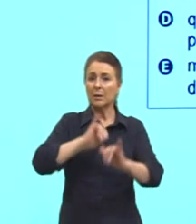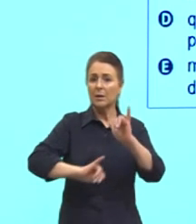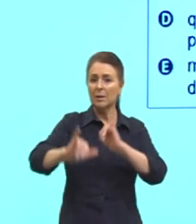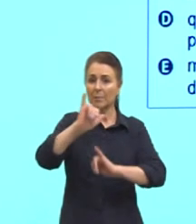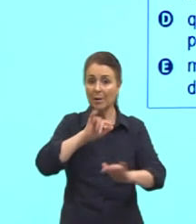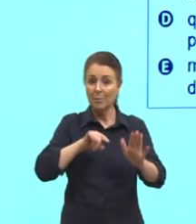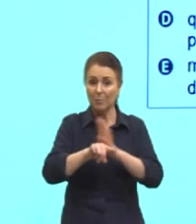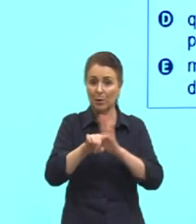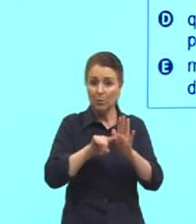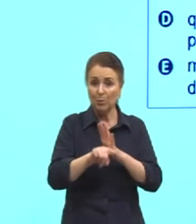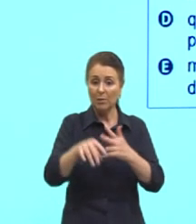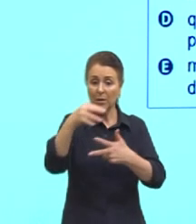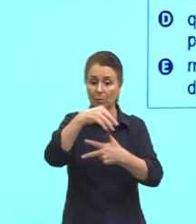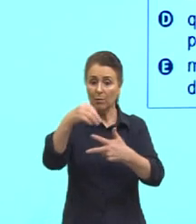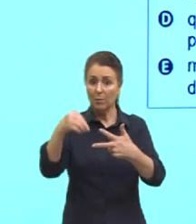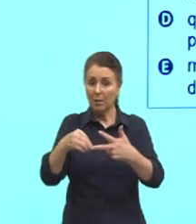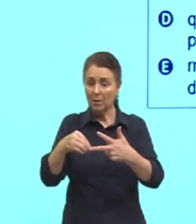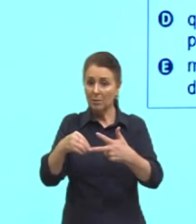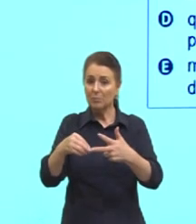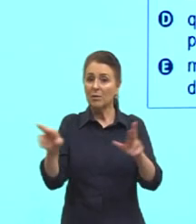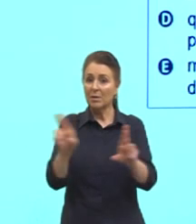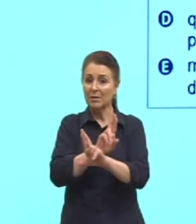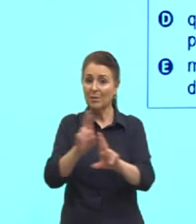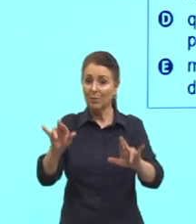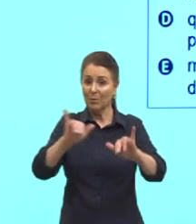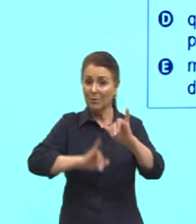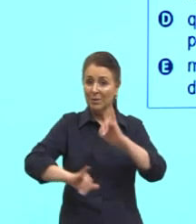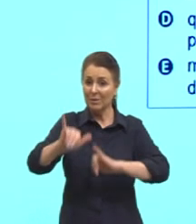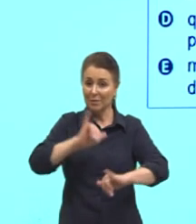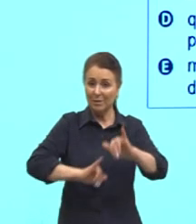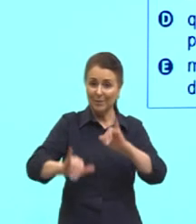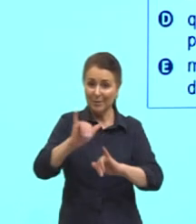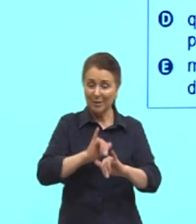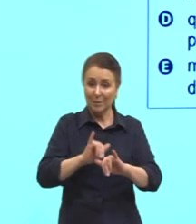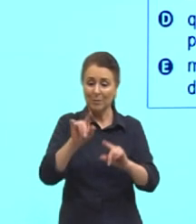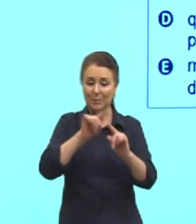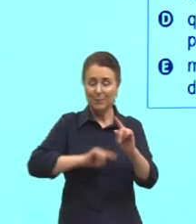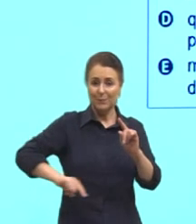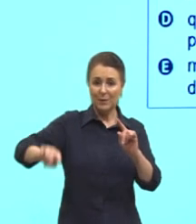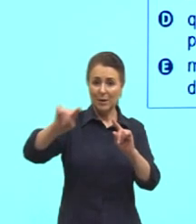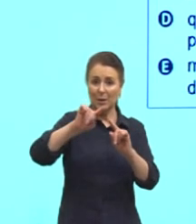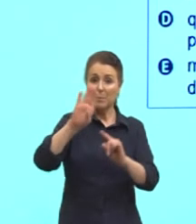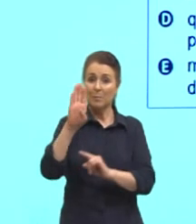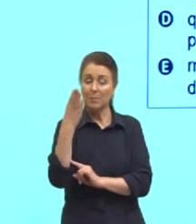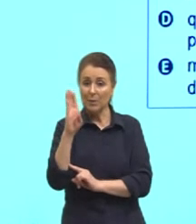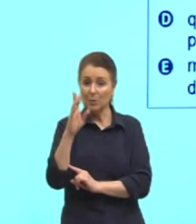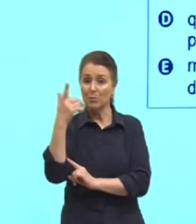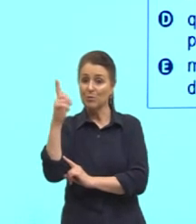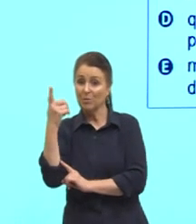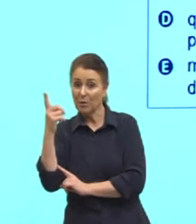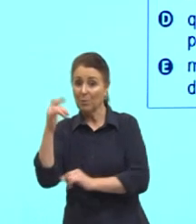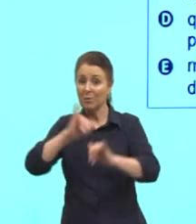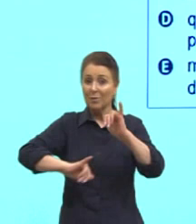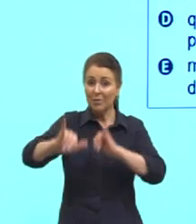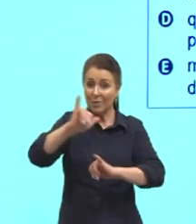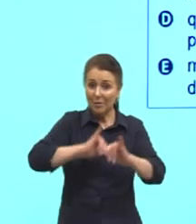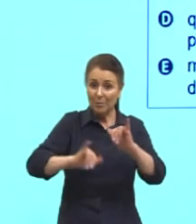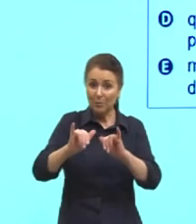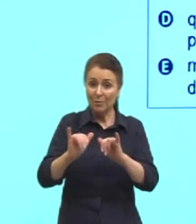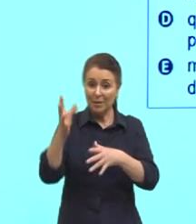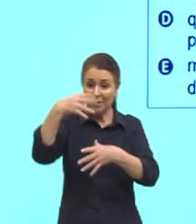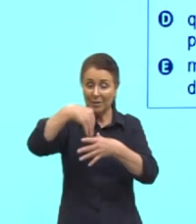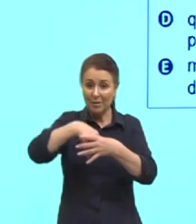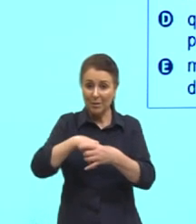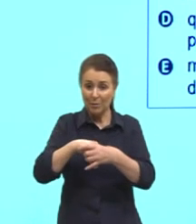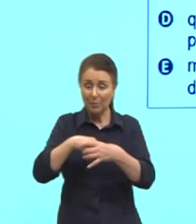química entre as questões de química apesar dos ciclos biogeoquímicos dentro dos conteúdos de química das